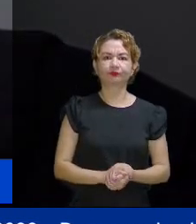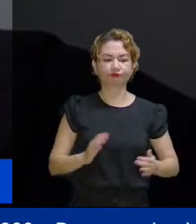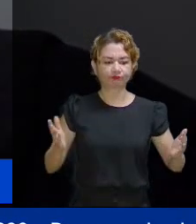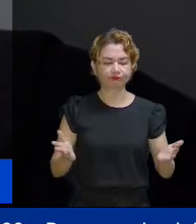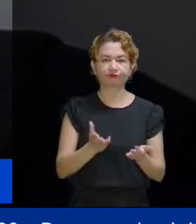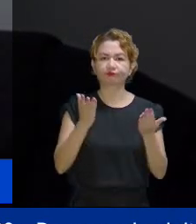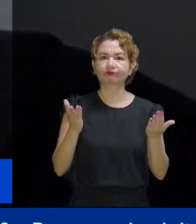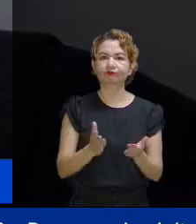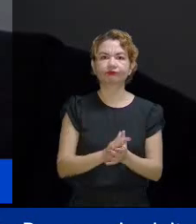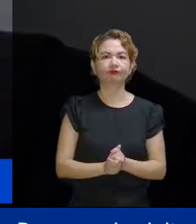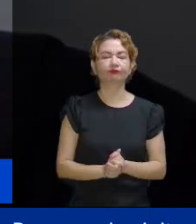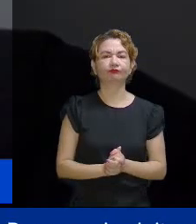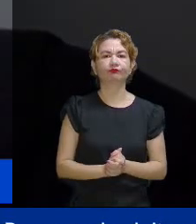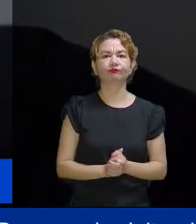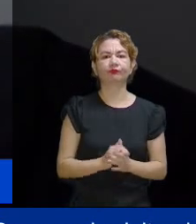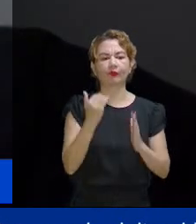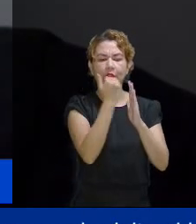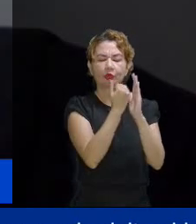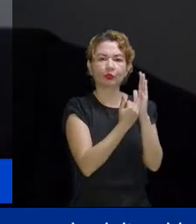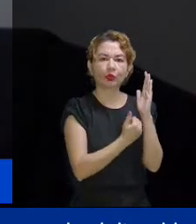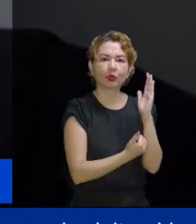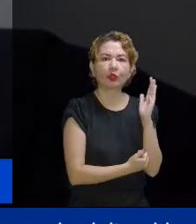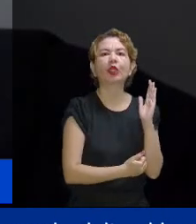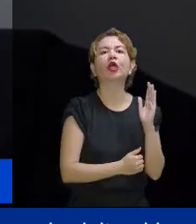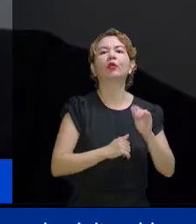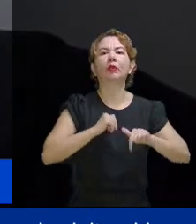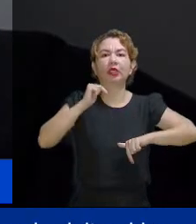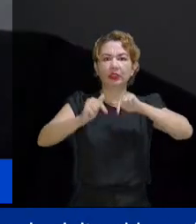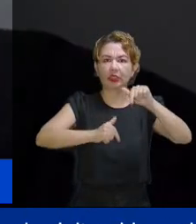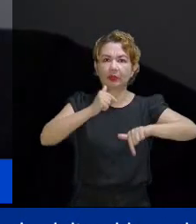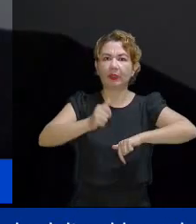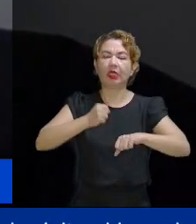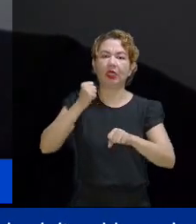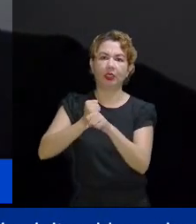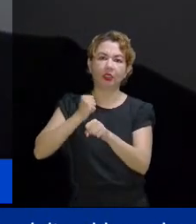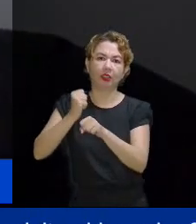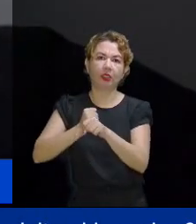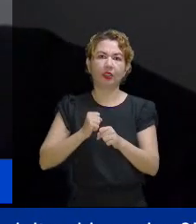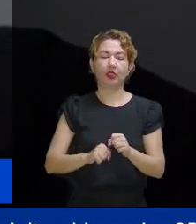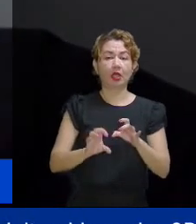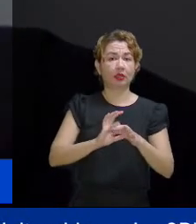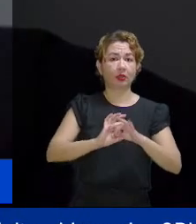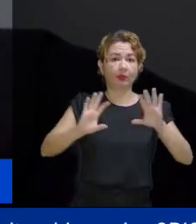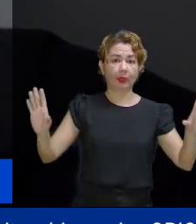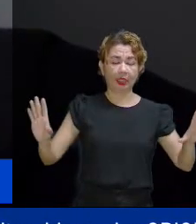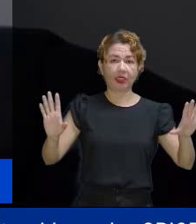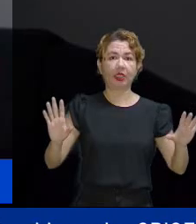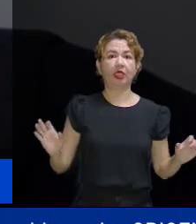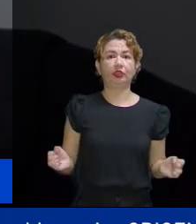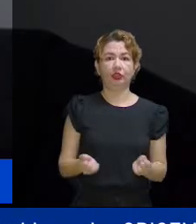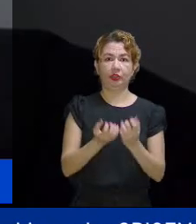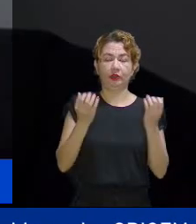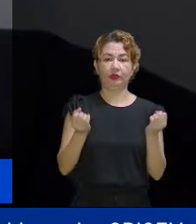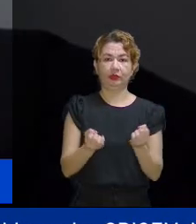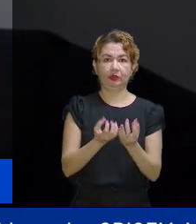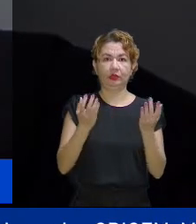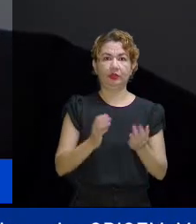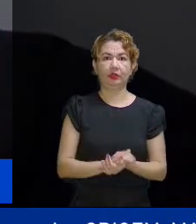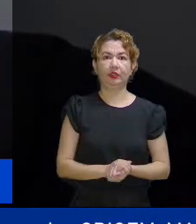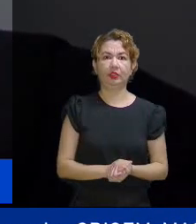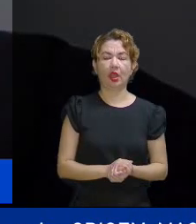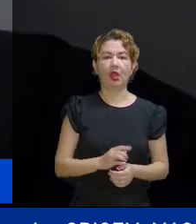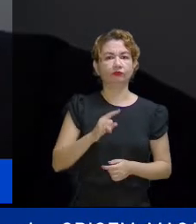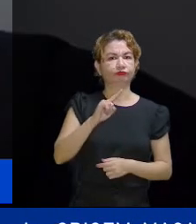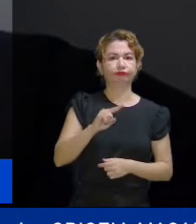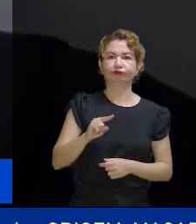de programas, obras e serviços está abarcada pela liberdade de expressão, não inserido na